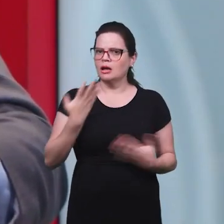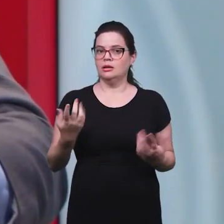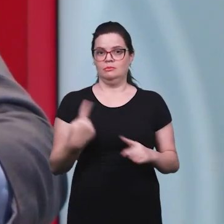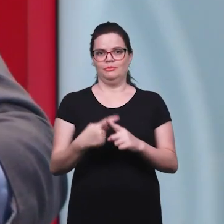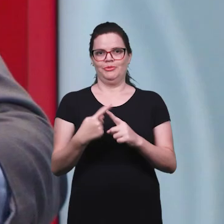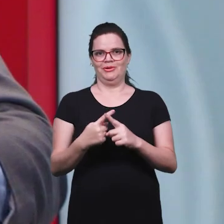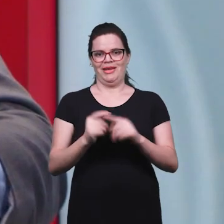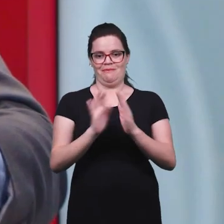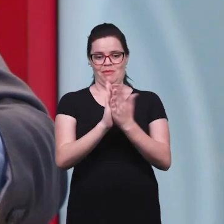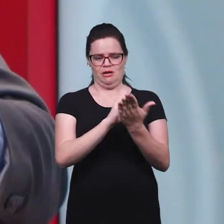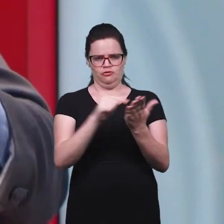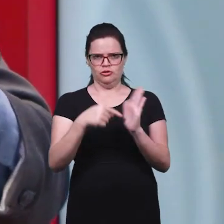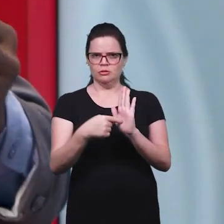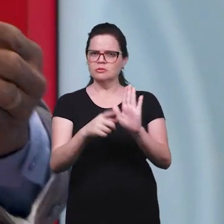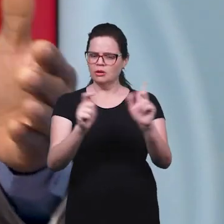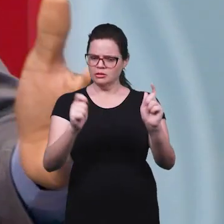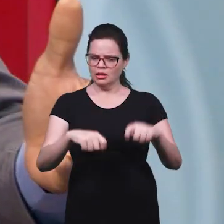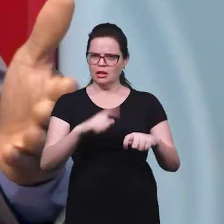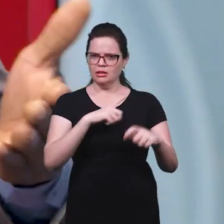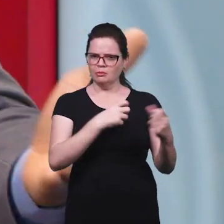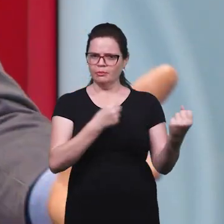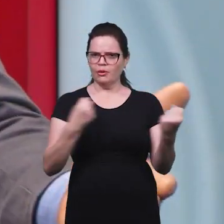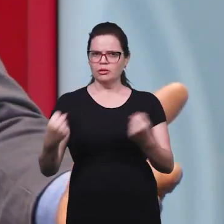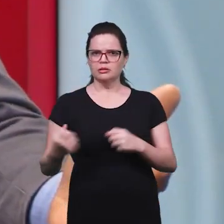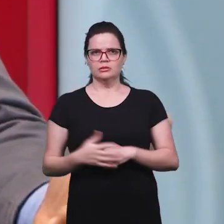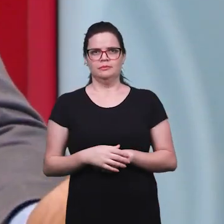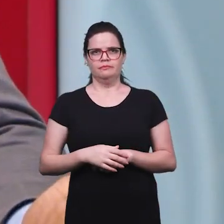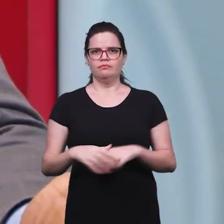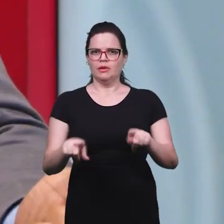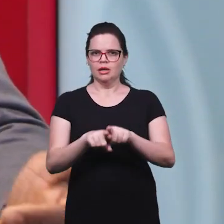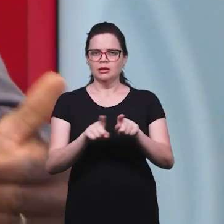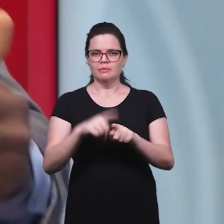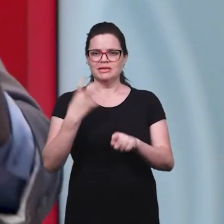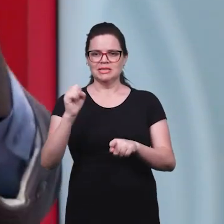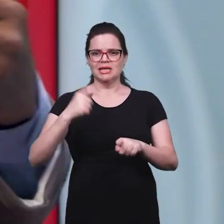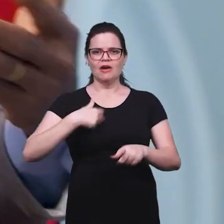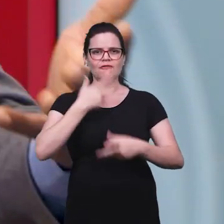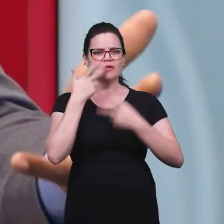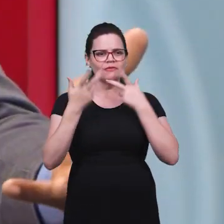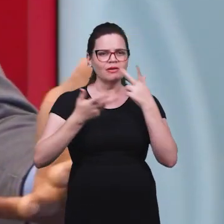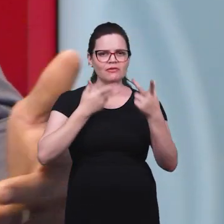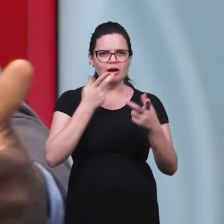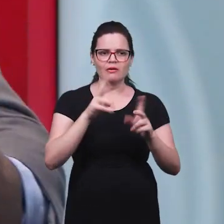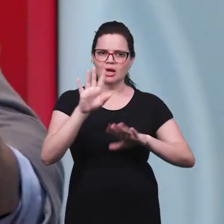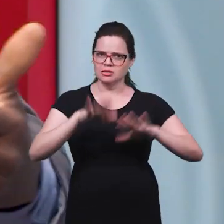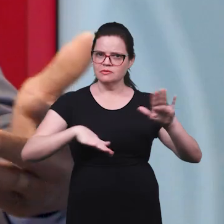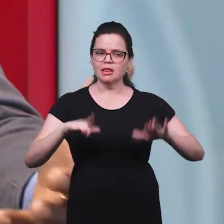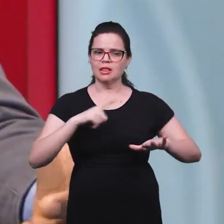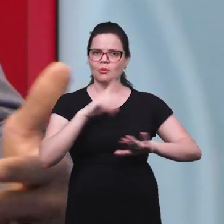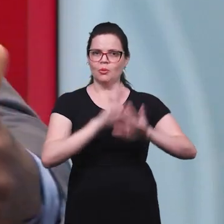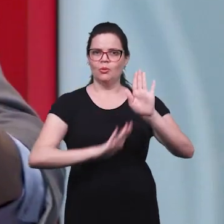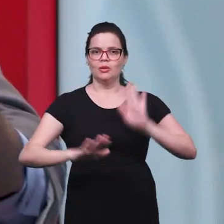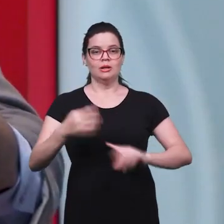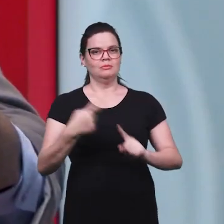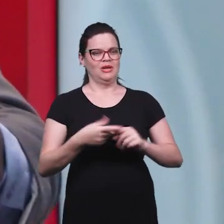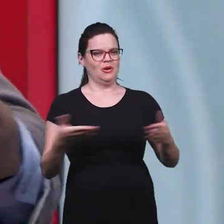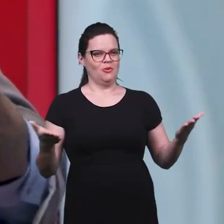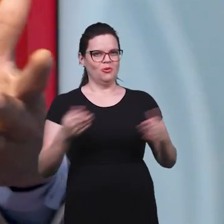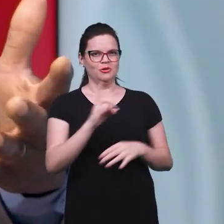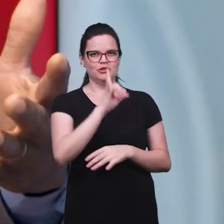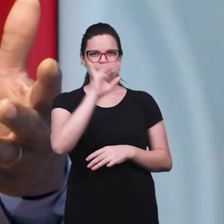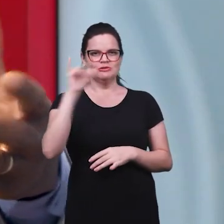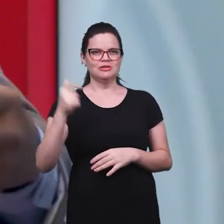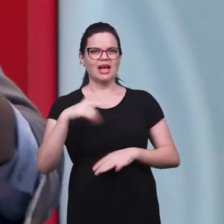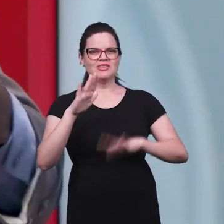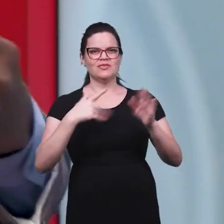tem poder. Então, diante dos conflitos, principalmente os dias que vivemos, né? Dias onde as pessoas, por